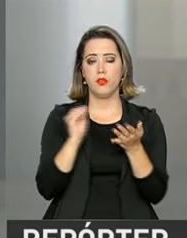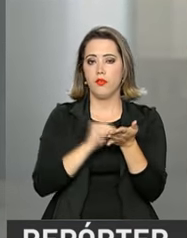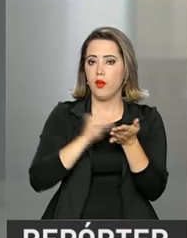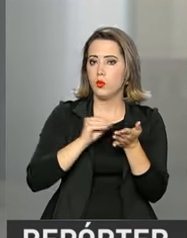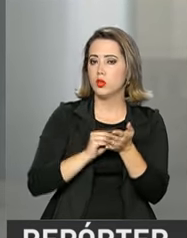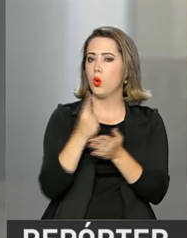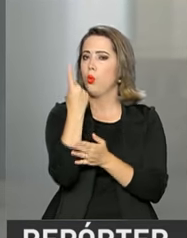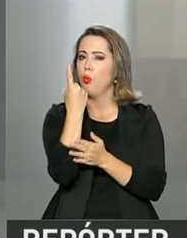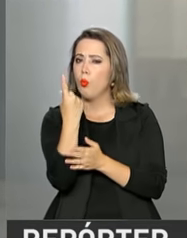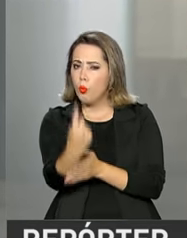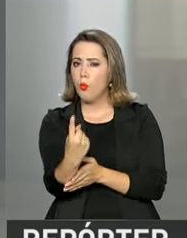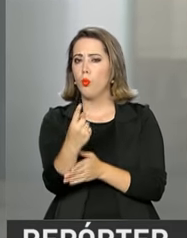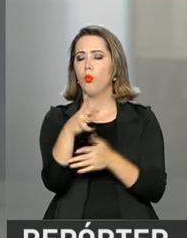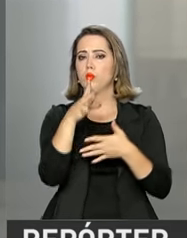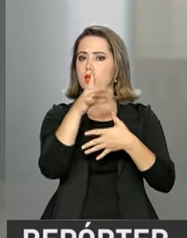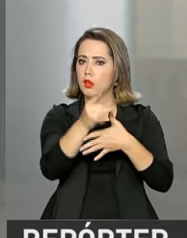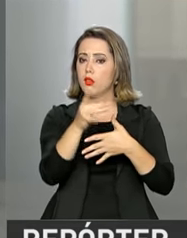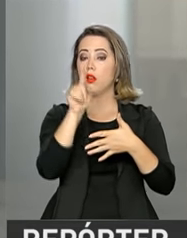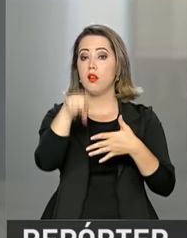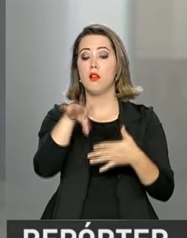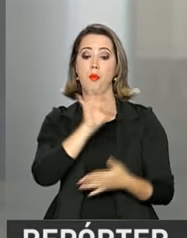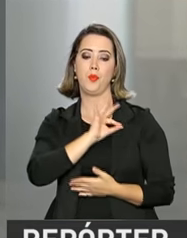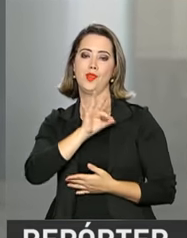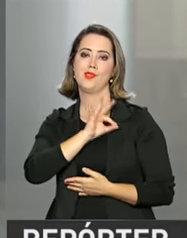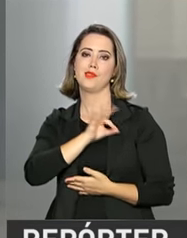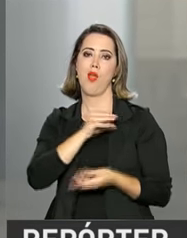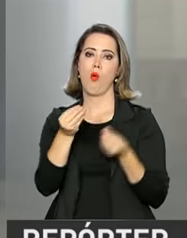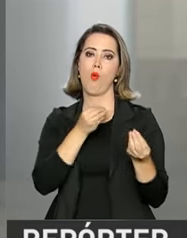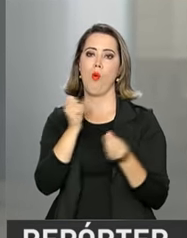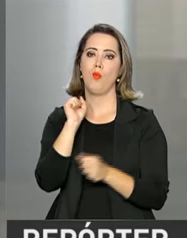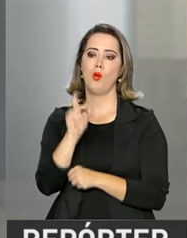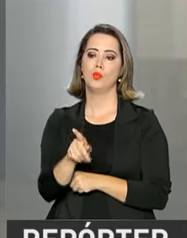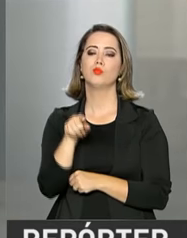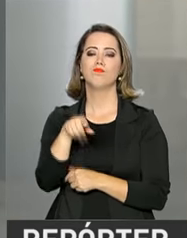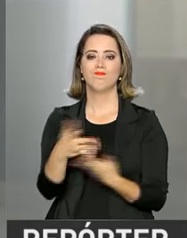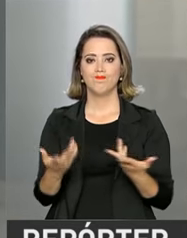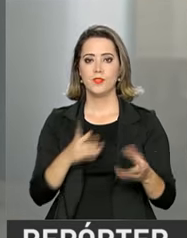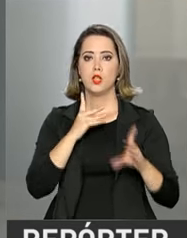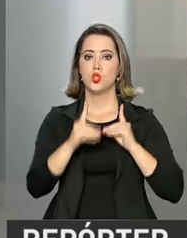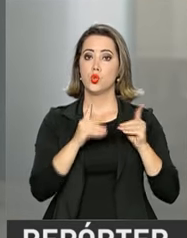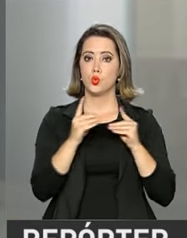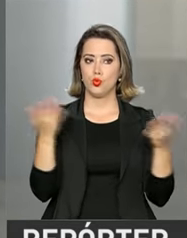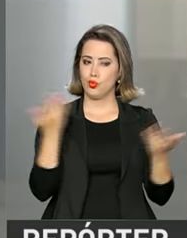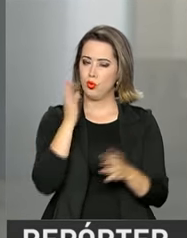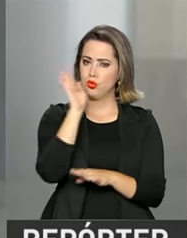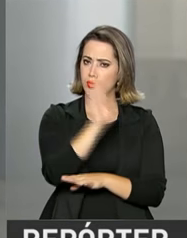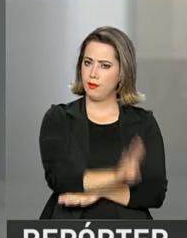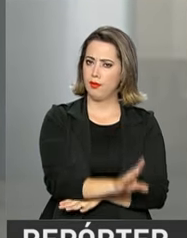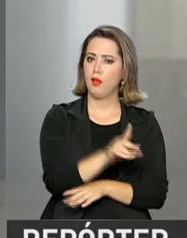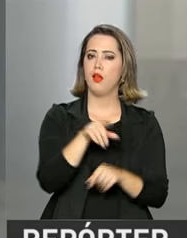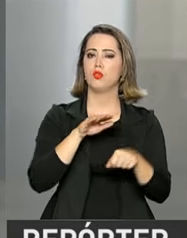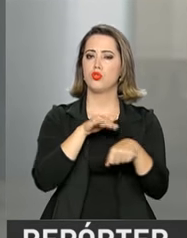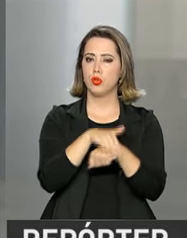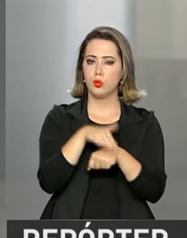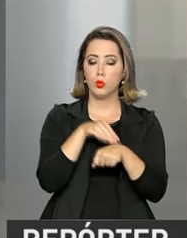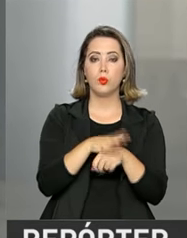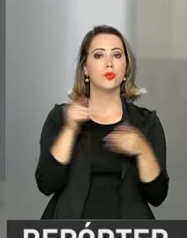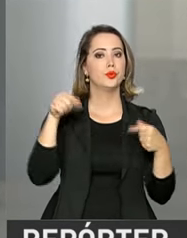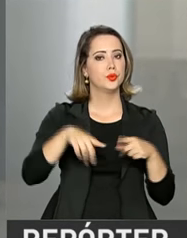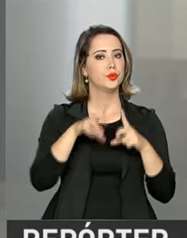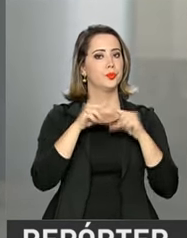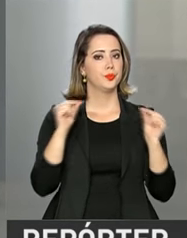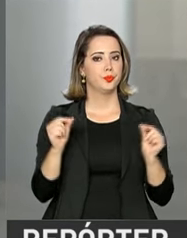para os policiais se aposentarem este tema vai ser discutido no decorrer da tarde e noite aqui em